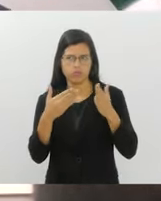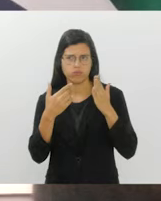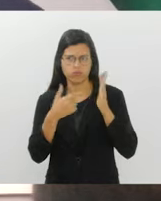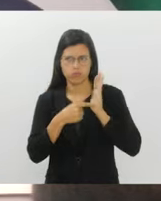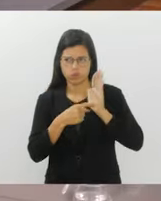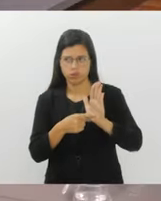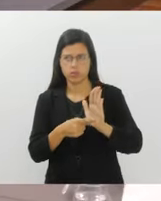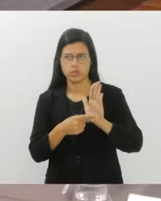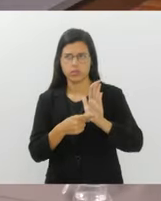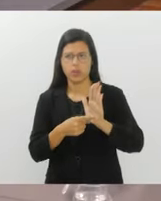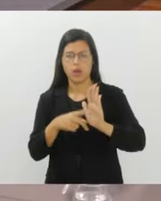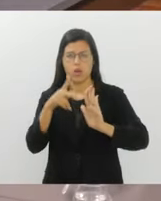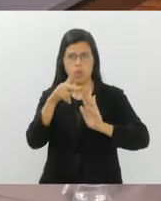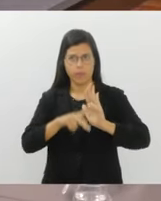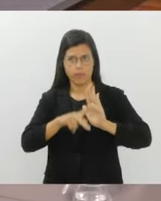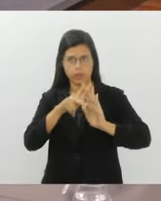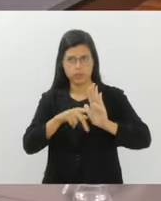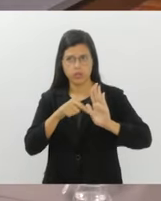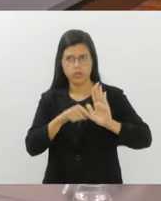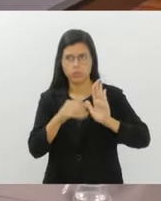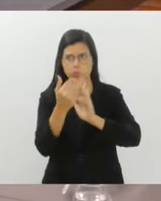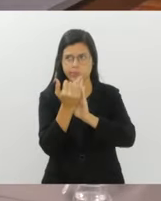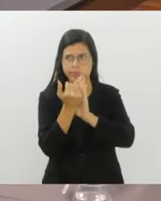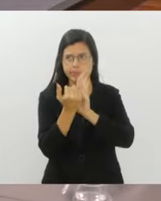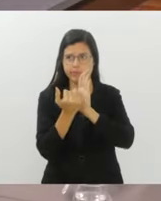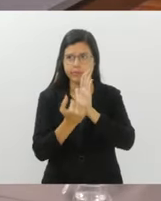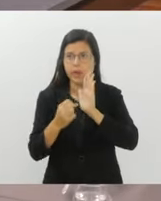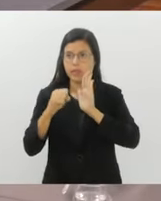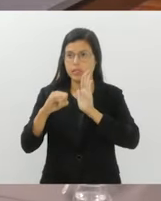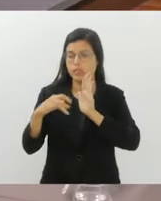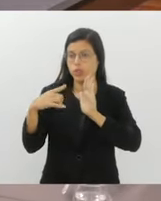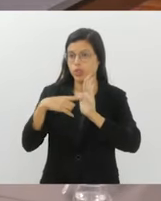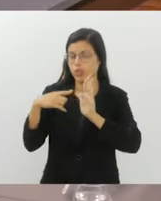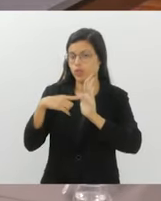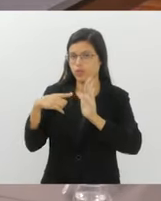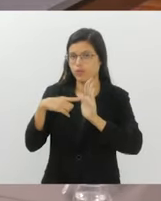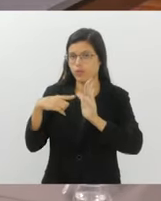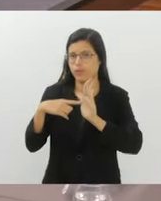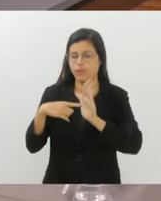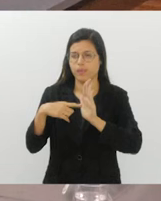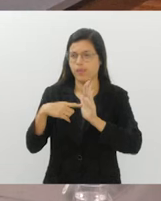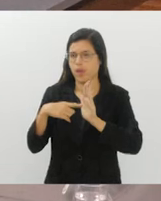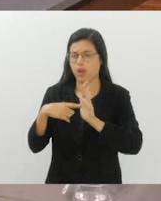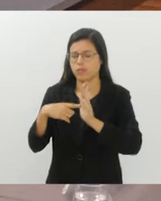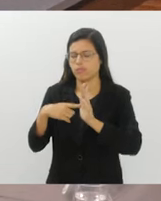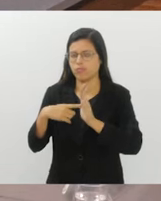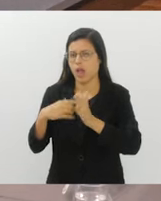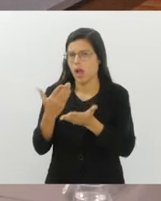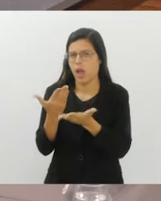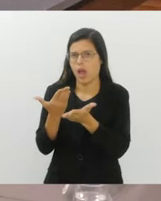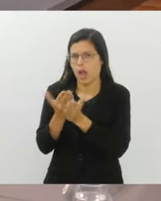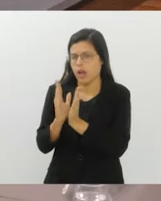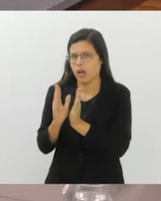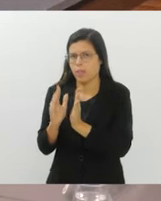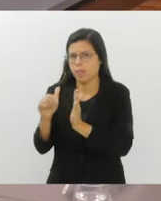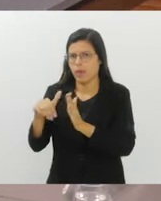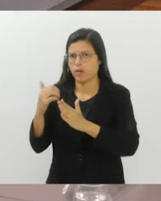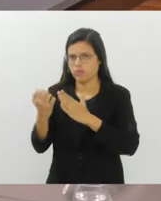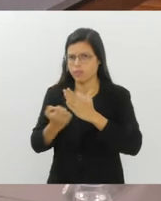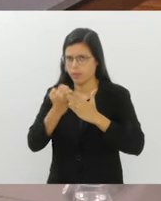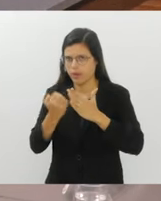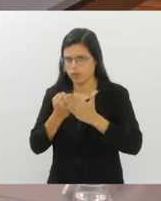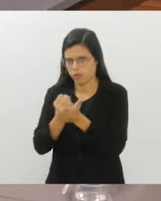o plano de contingência em caso de haver a falência e, com isso, a retomada dos serviços para o Estado.